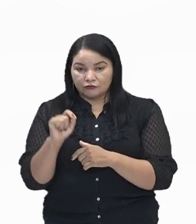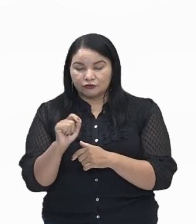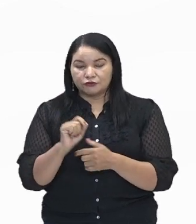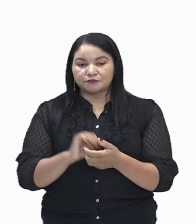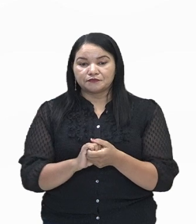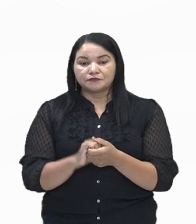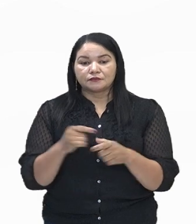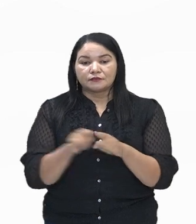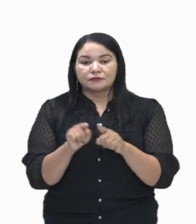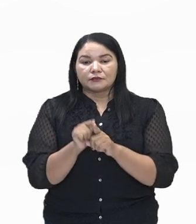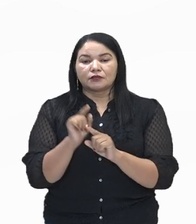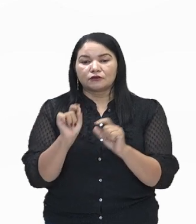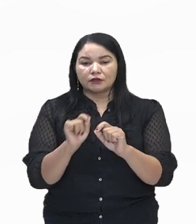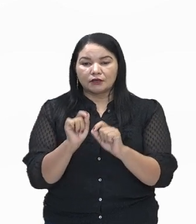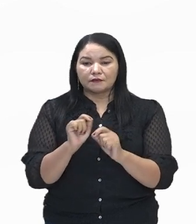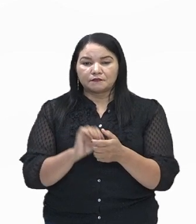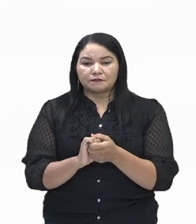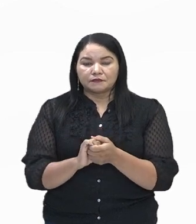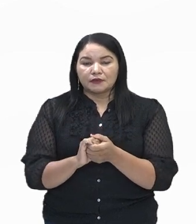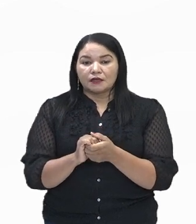restaurar as terras até 2030,